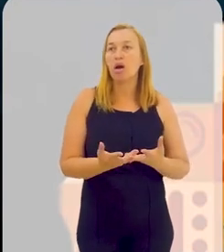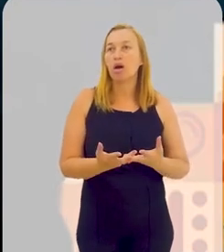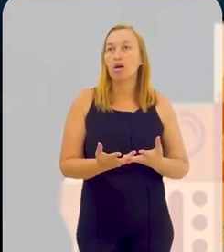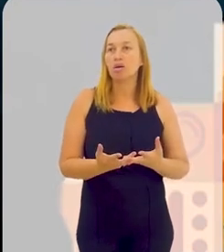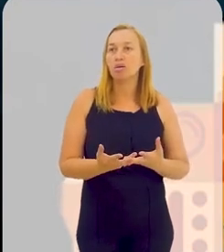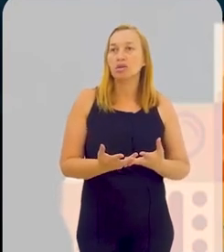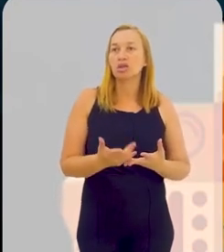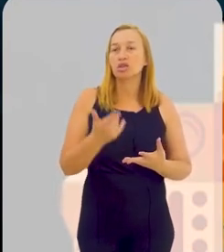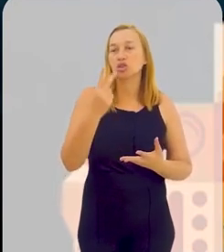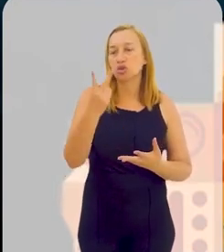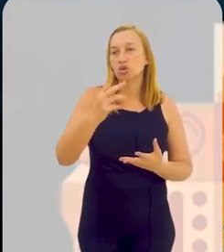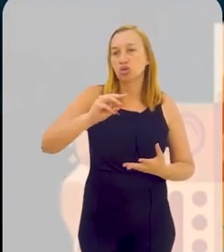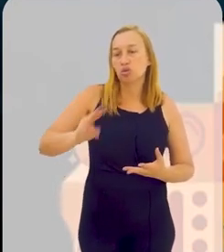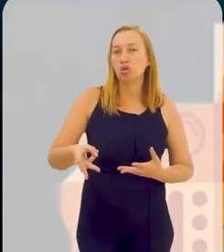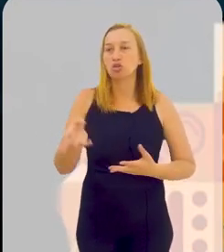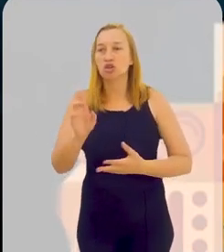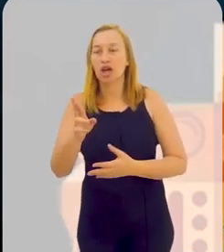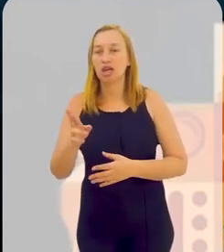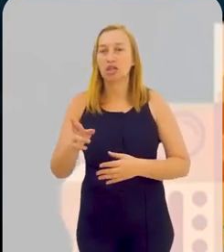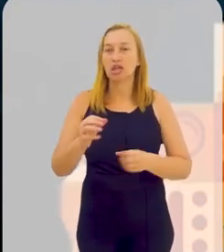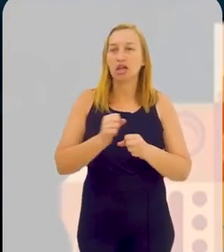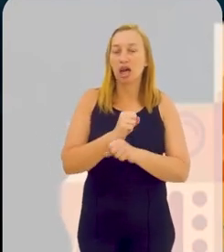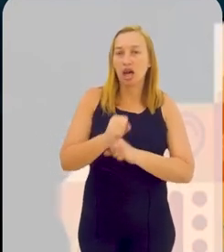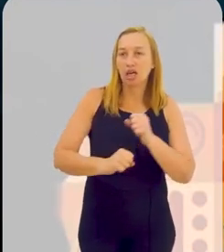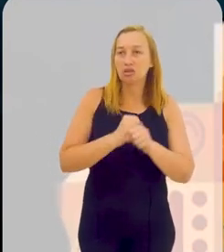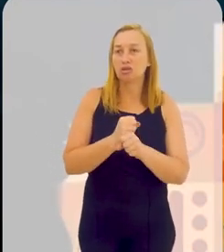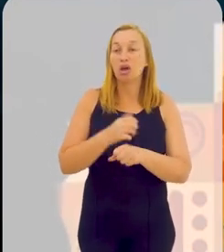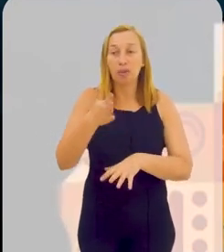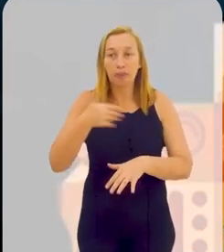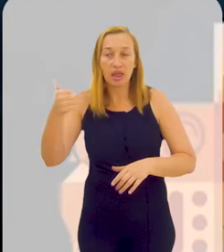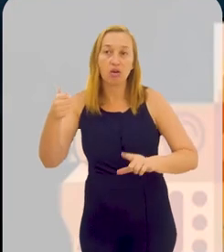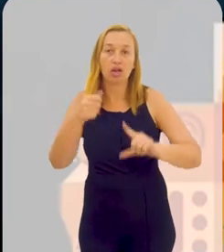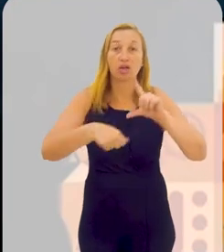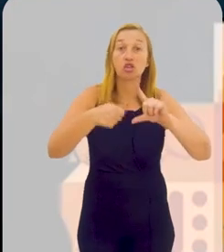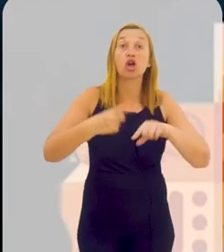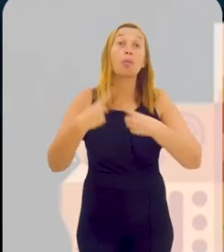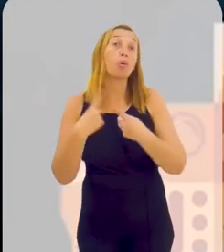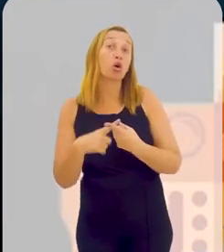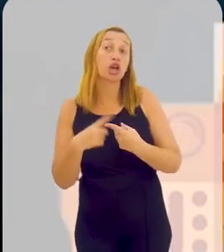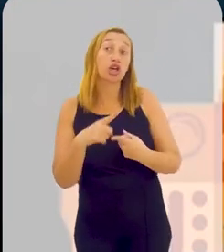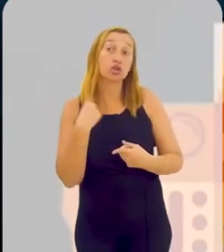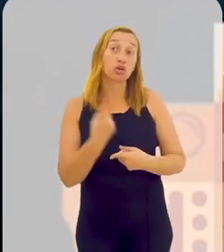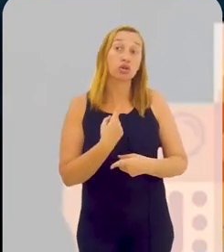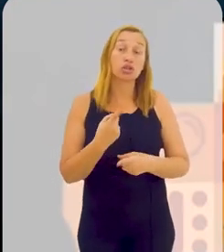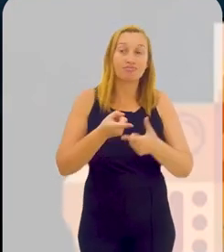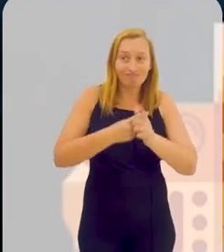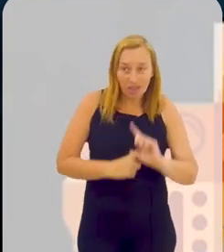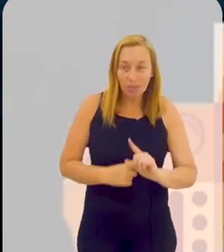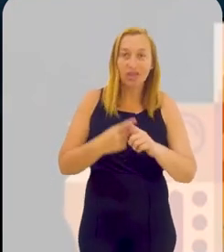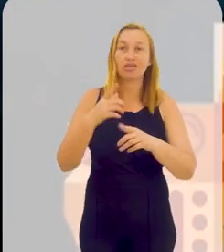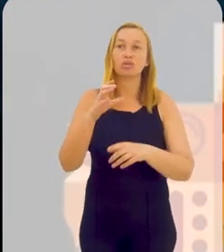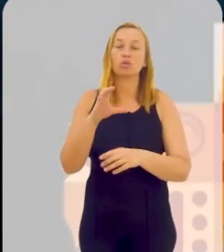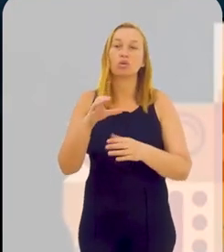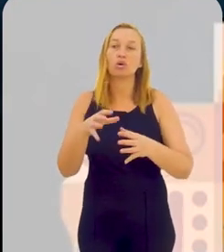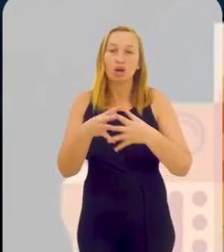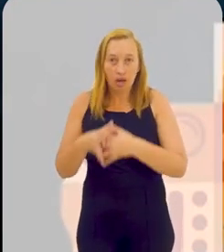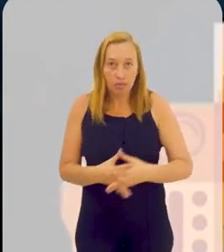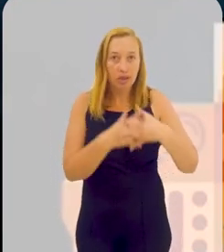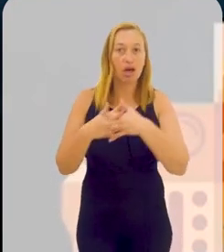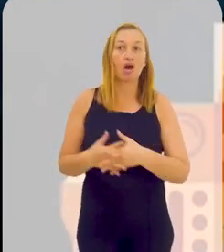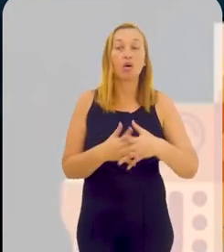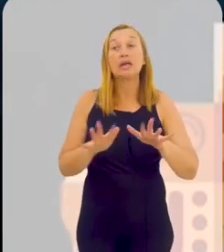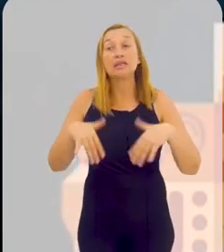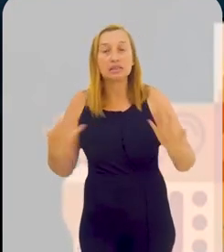consumidor na faixa de R$2 bilhões por ano, né? Melhorando a logística, porque nós ainda somos muito dependentes do